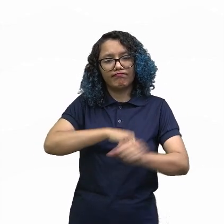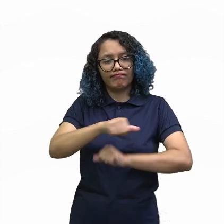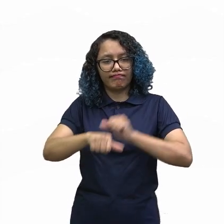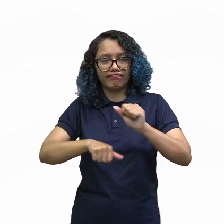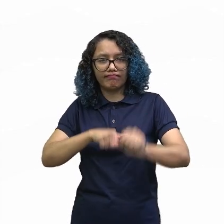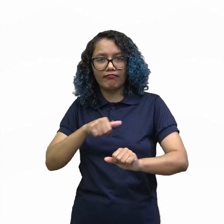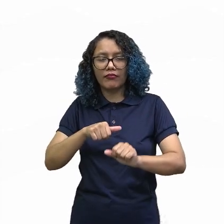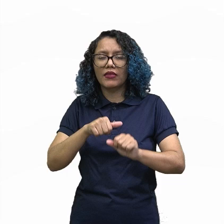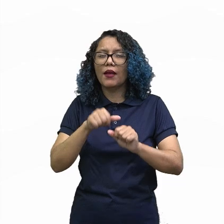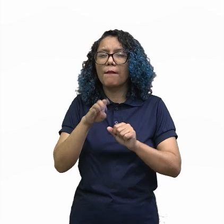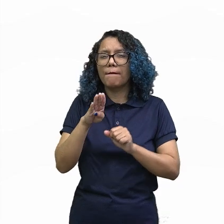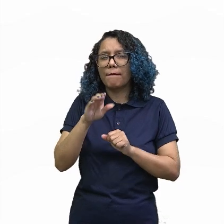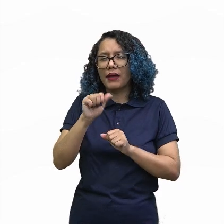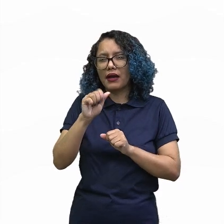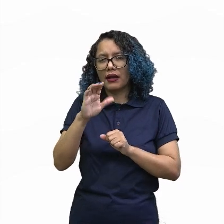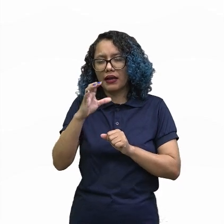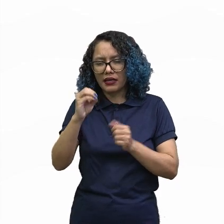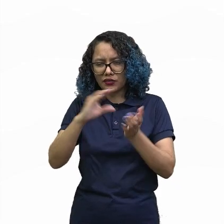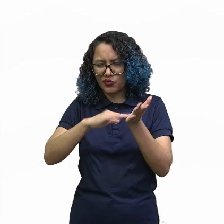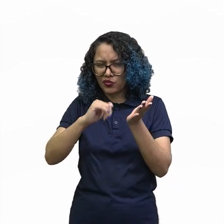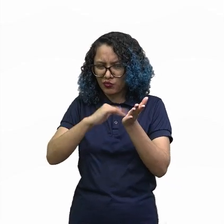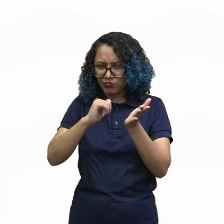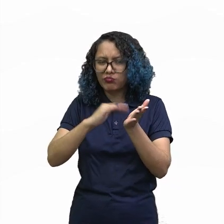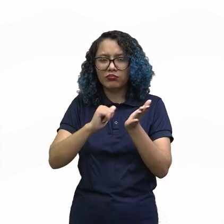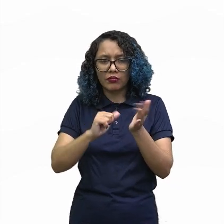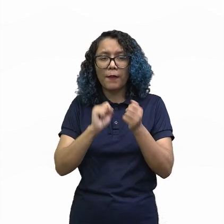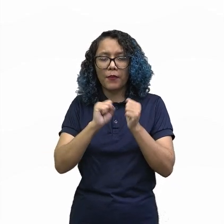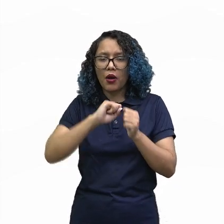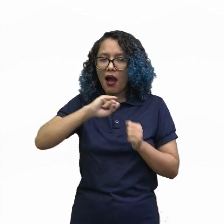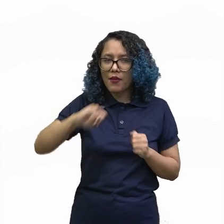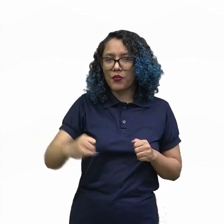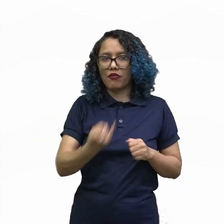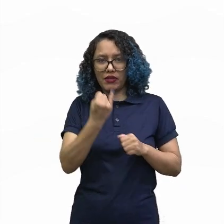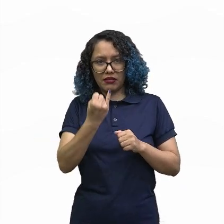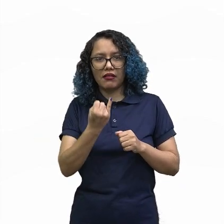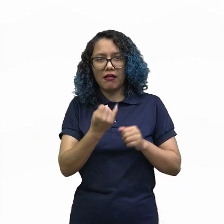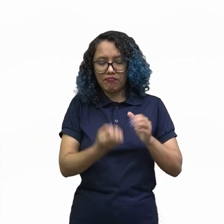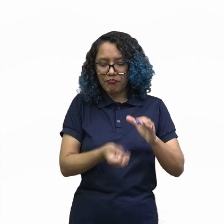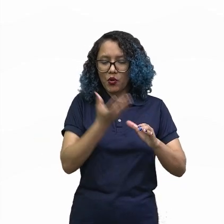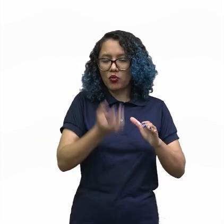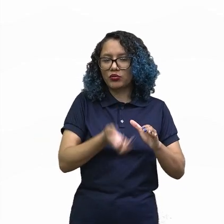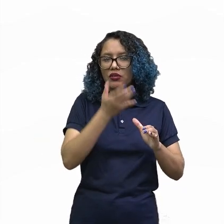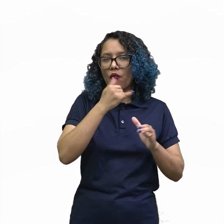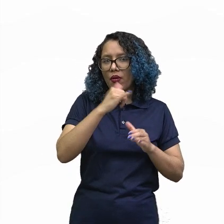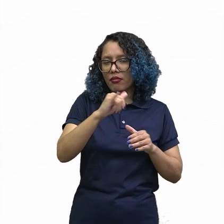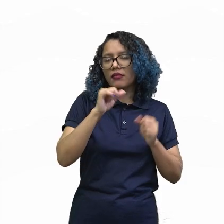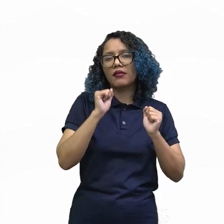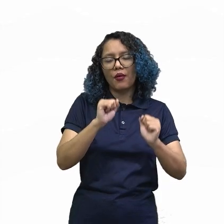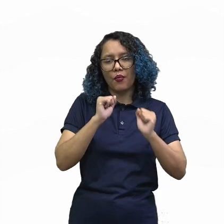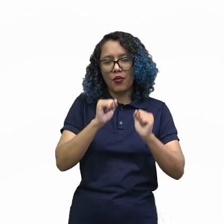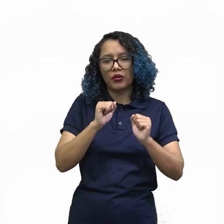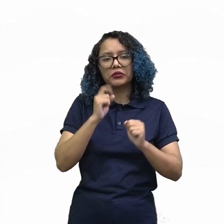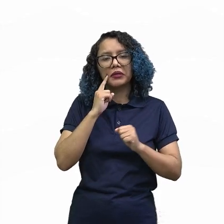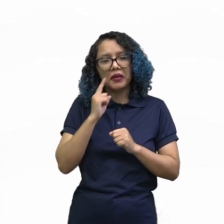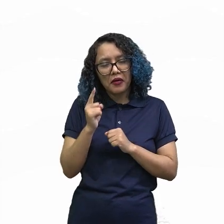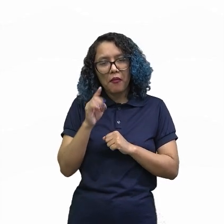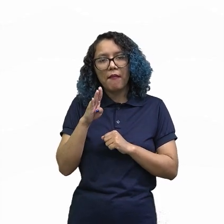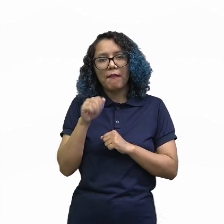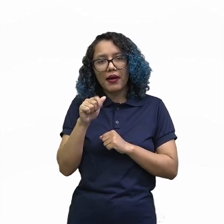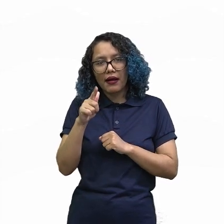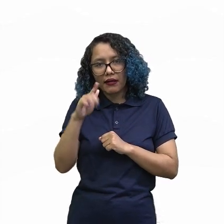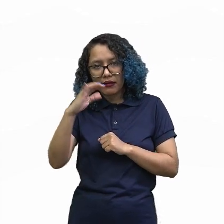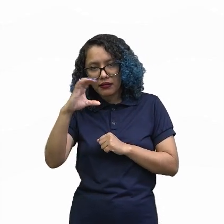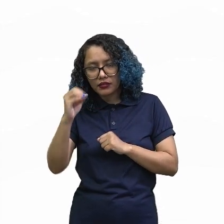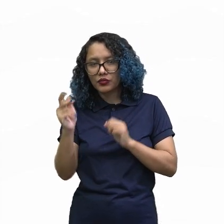em bagaço e pode ser aproveitado para a geração de energia. Então é esse bagaço aí da